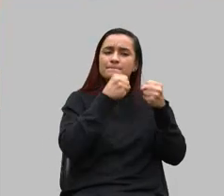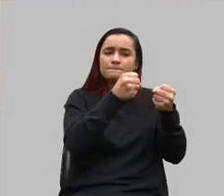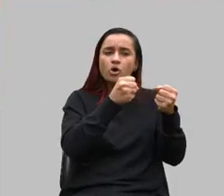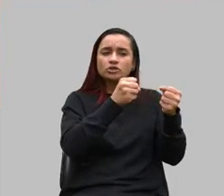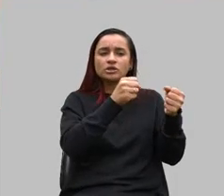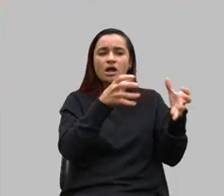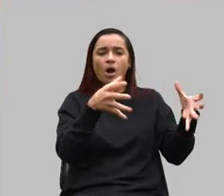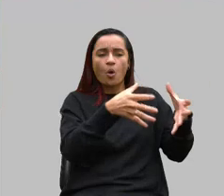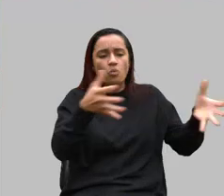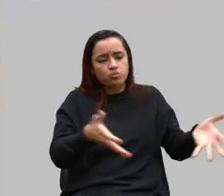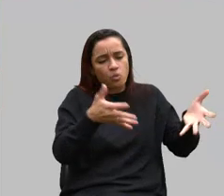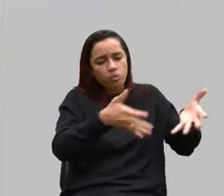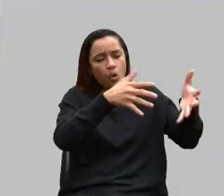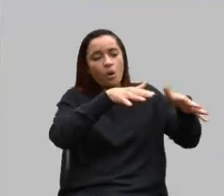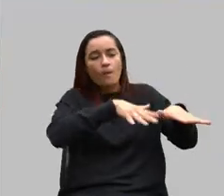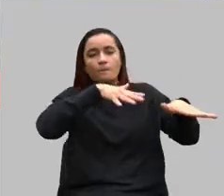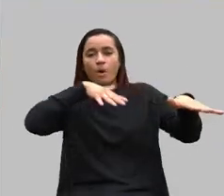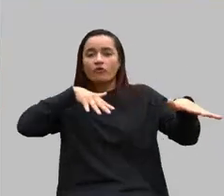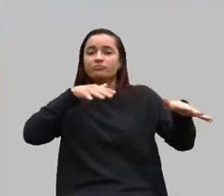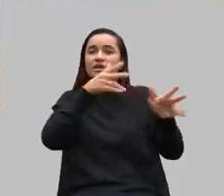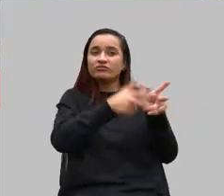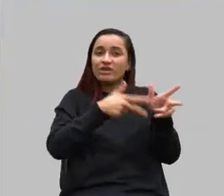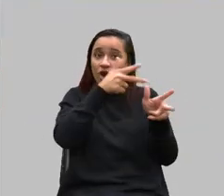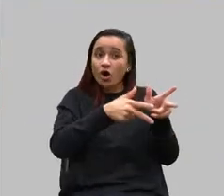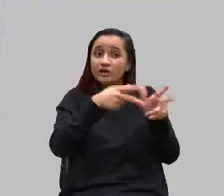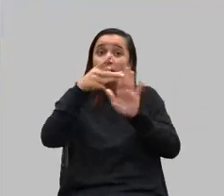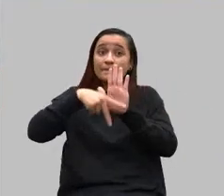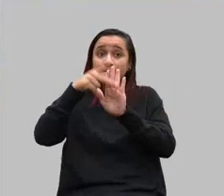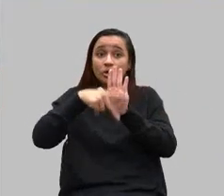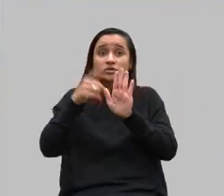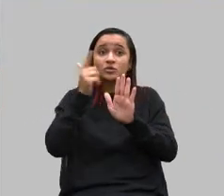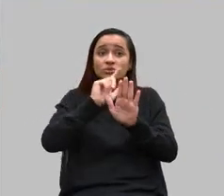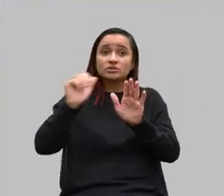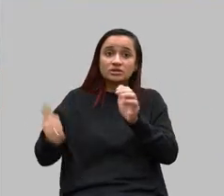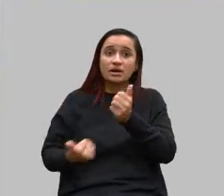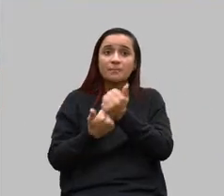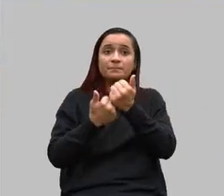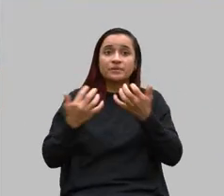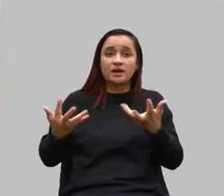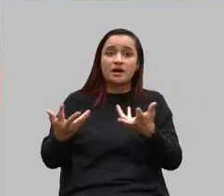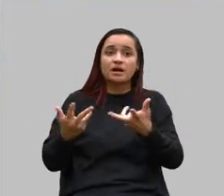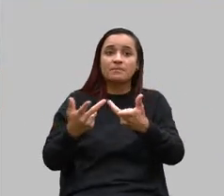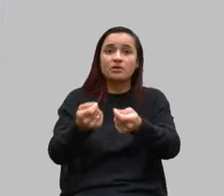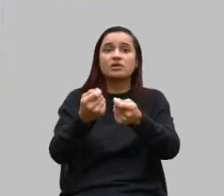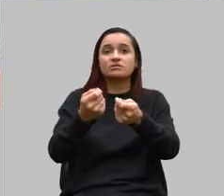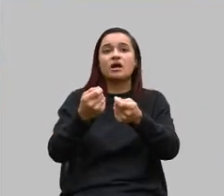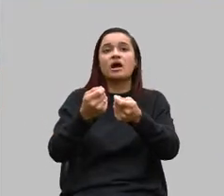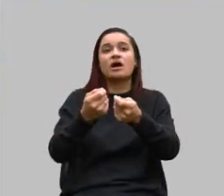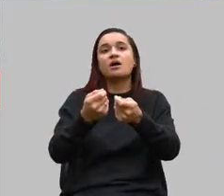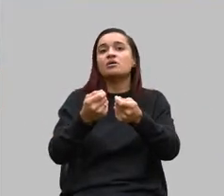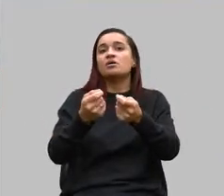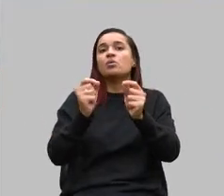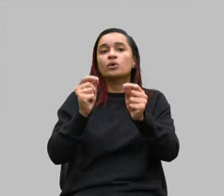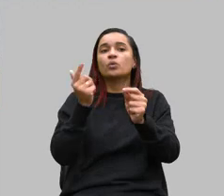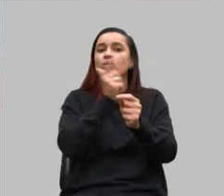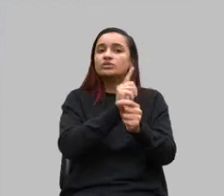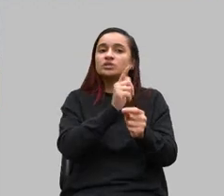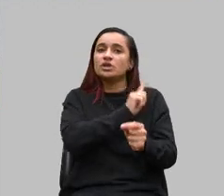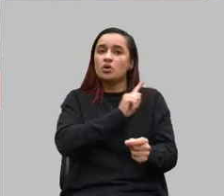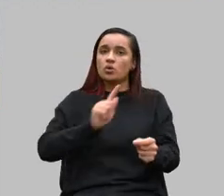Ferroviário que são os projetos para alimentar o p para que aí o governo fica